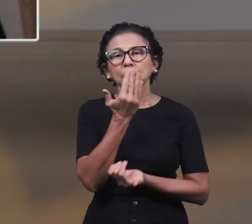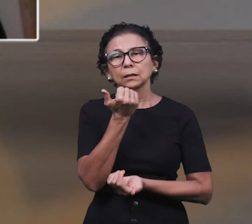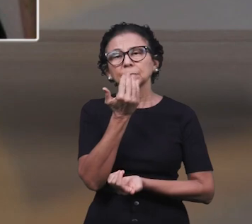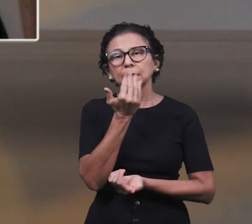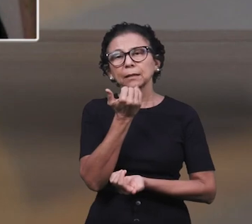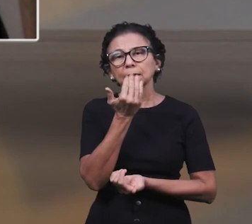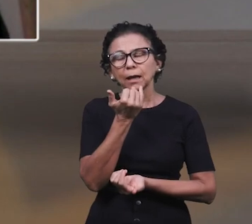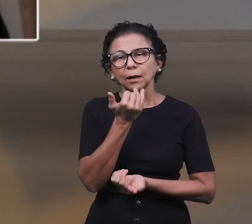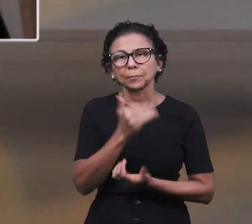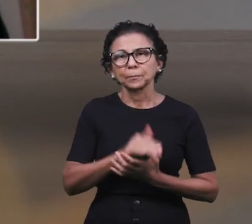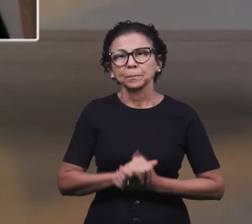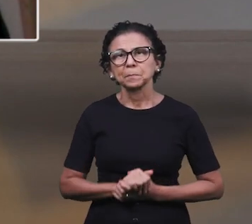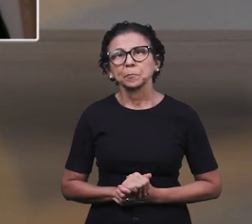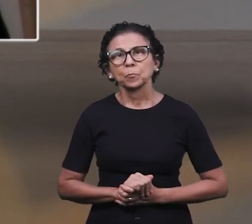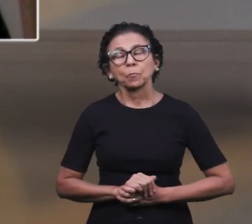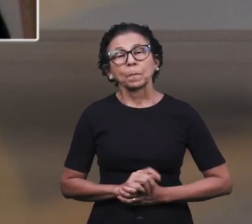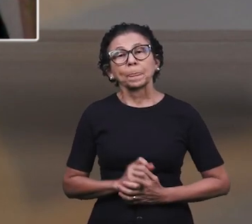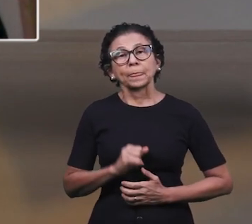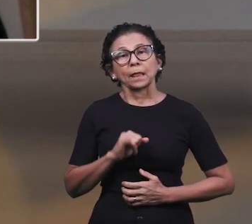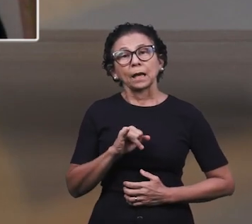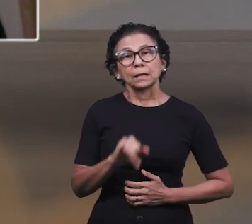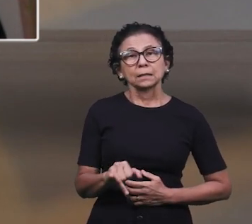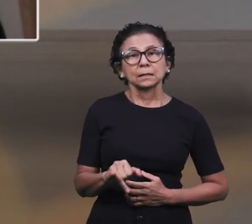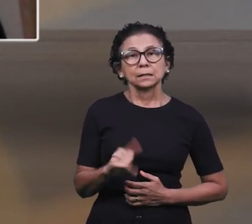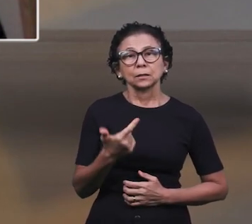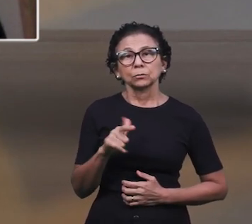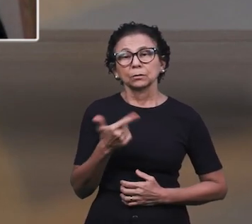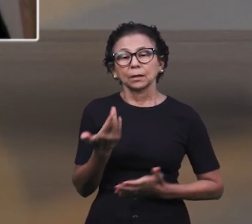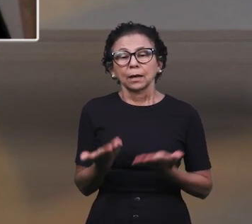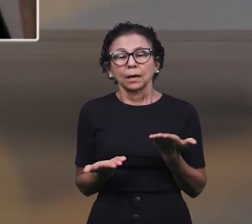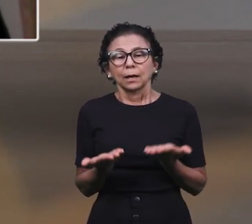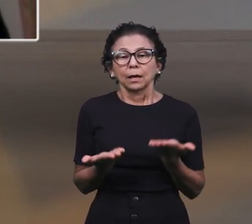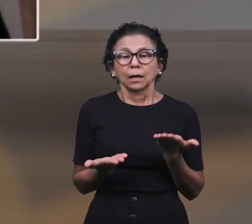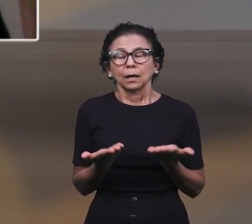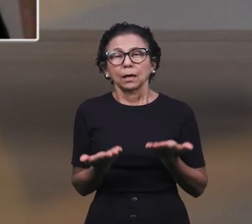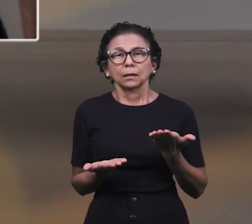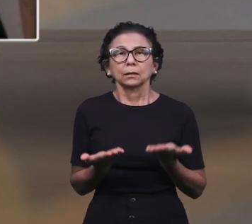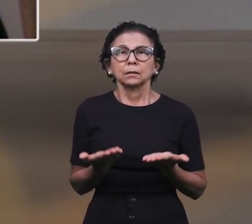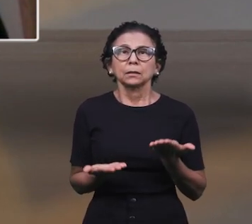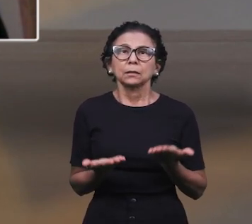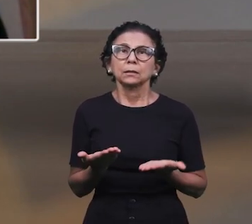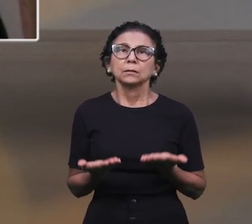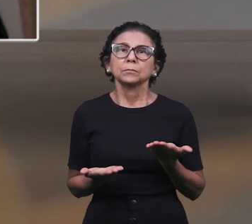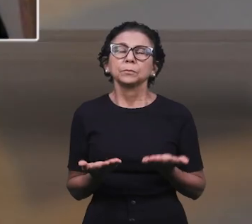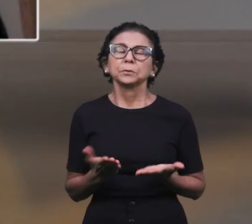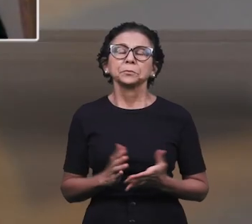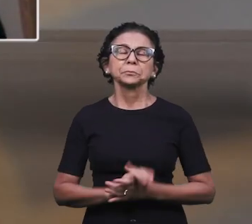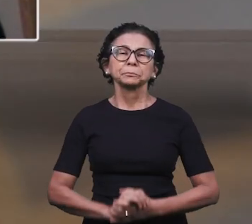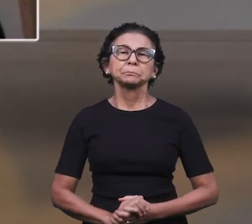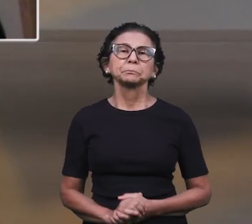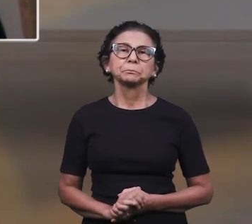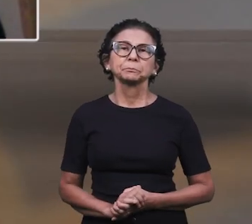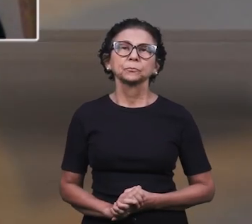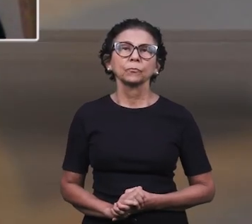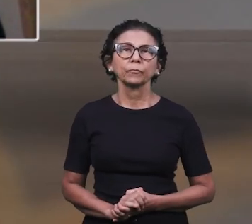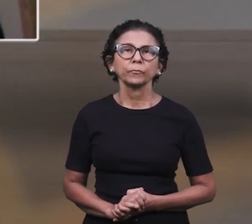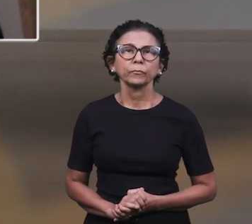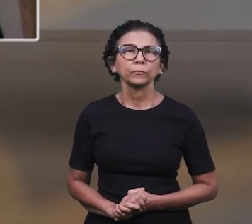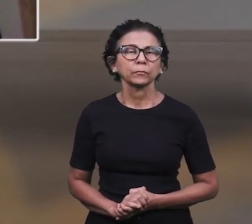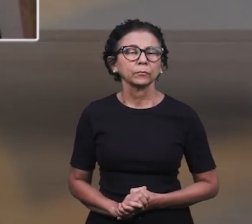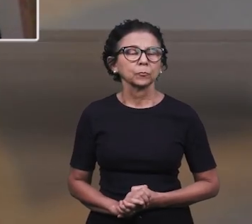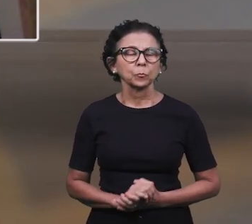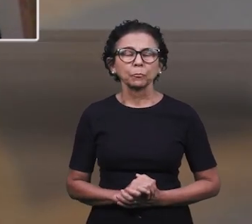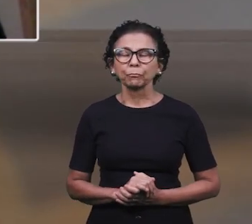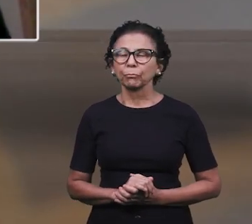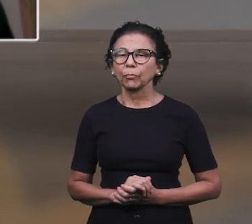Então, se há um desequilíbrio, acaba a simbiose, onde o organismo vive em equilíbrio